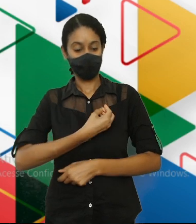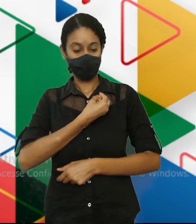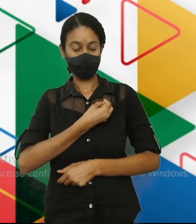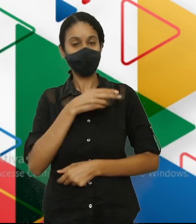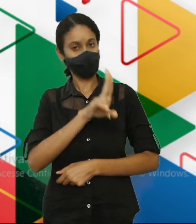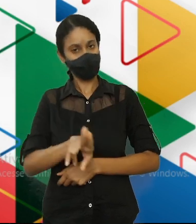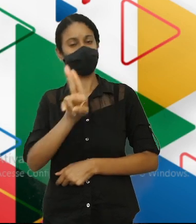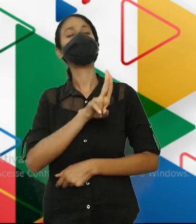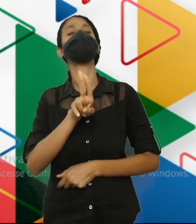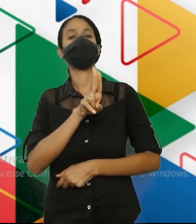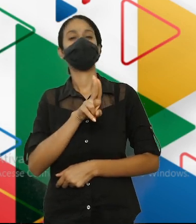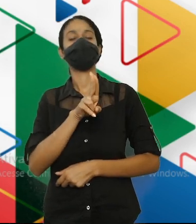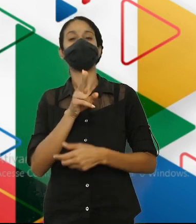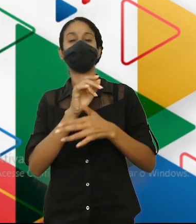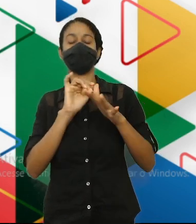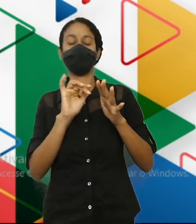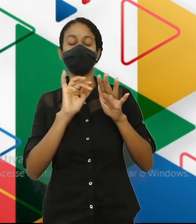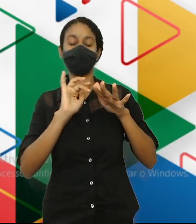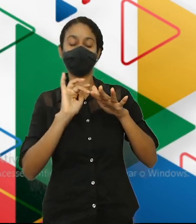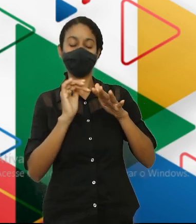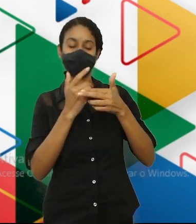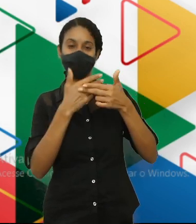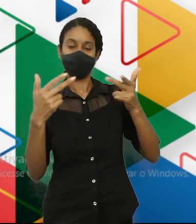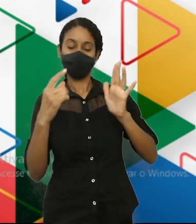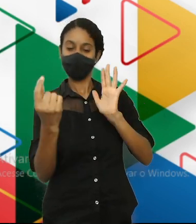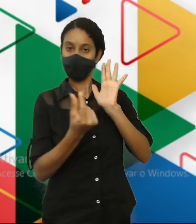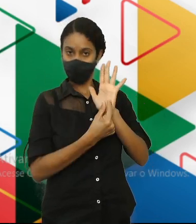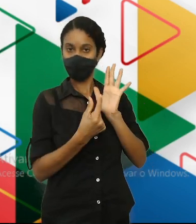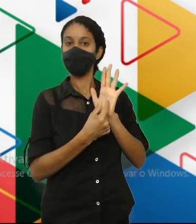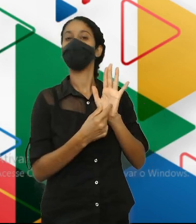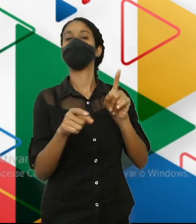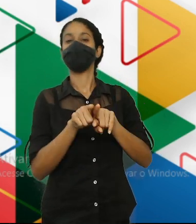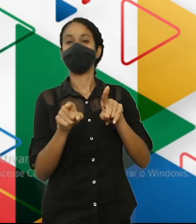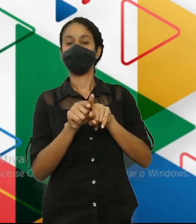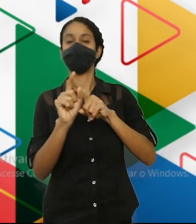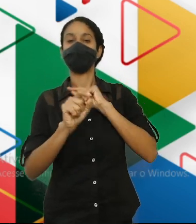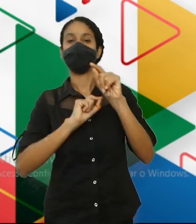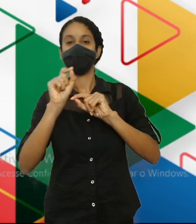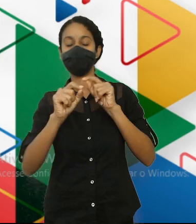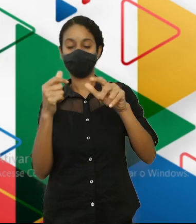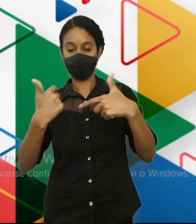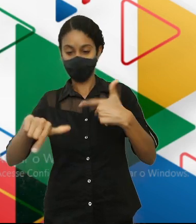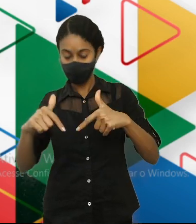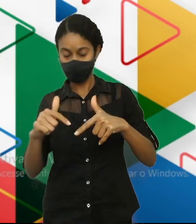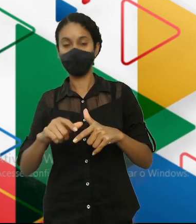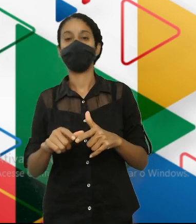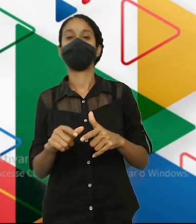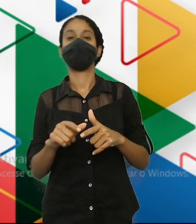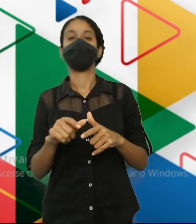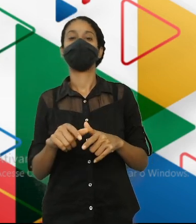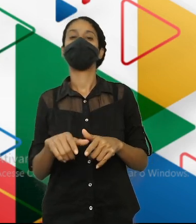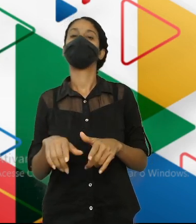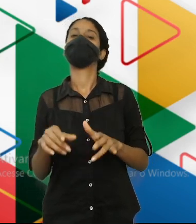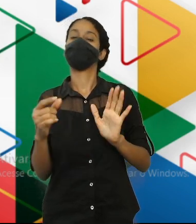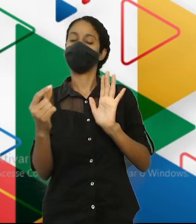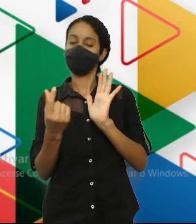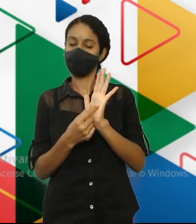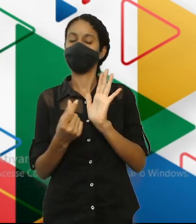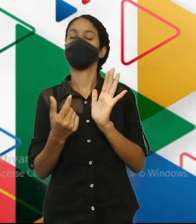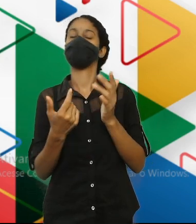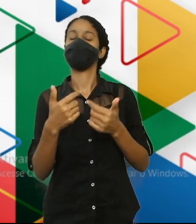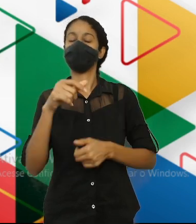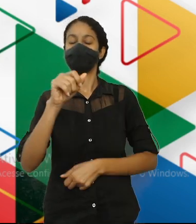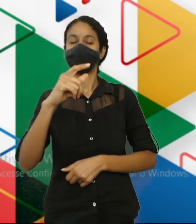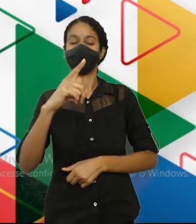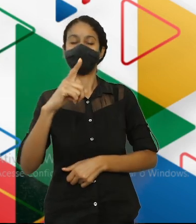acaba utilizando aí os aplicativos, certo? Ou a gente trabalha em um deles. Se a gente não utiliza,